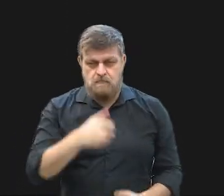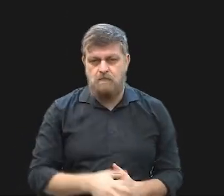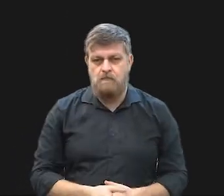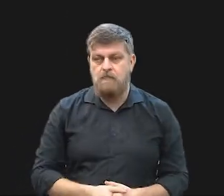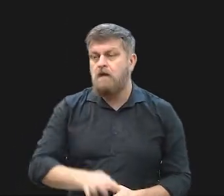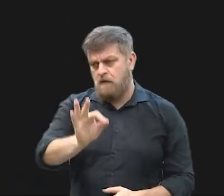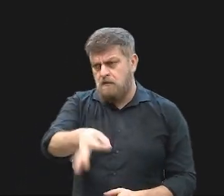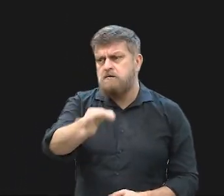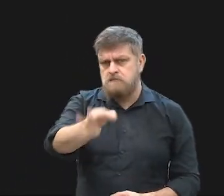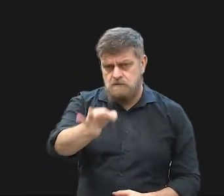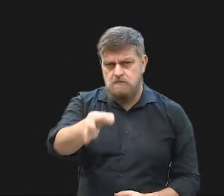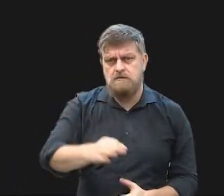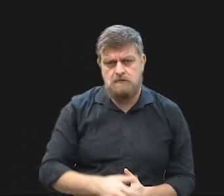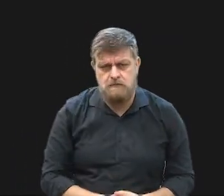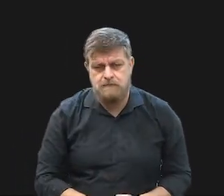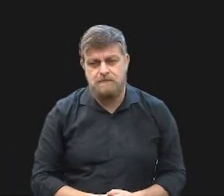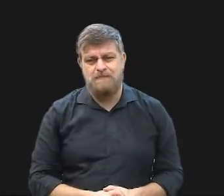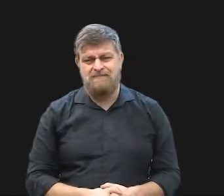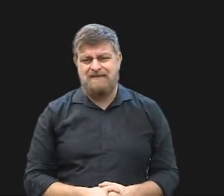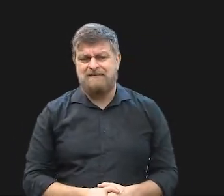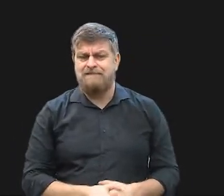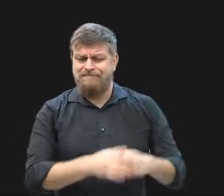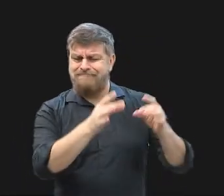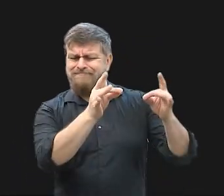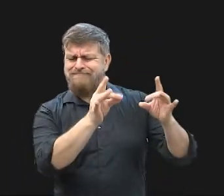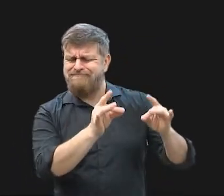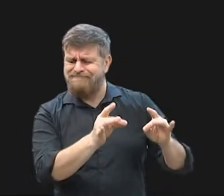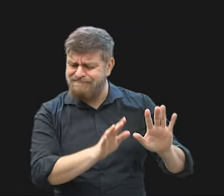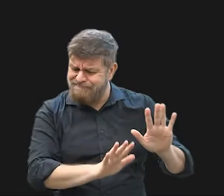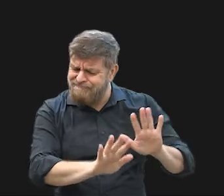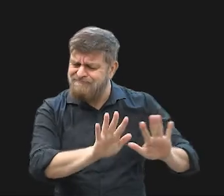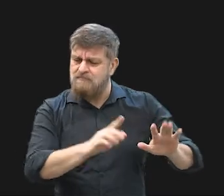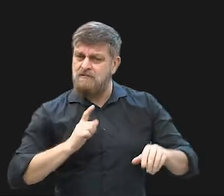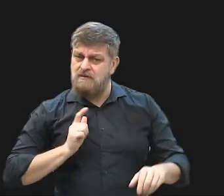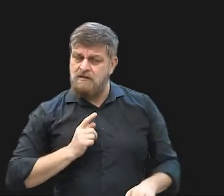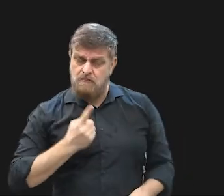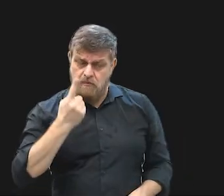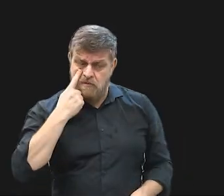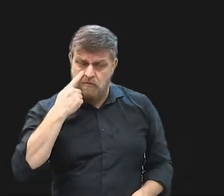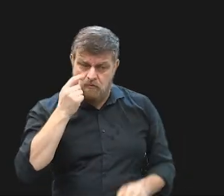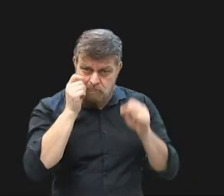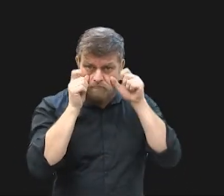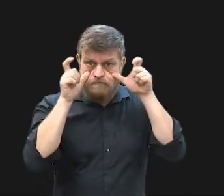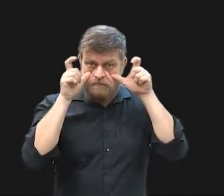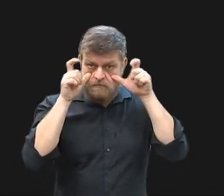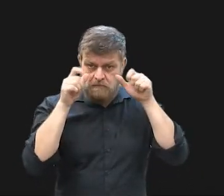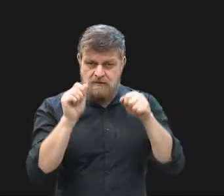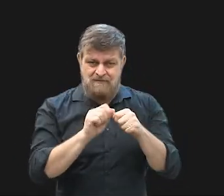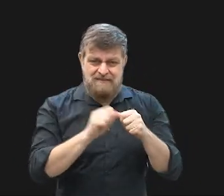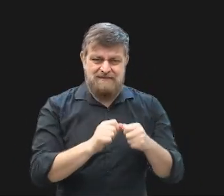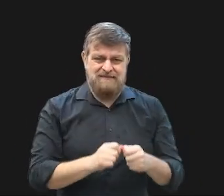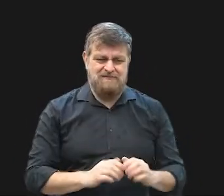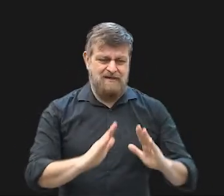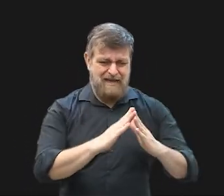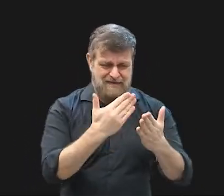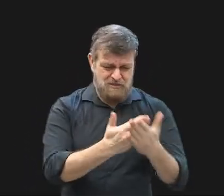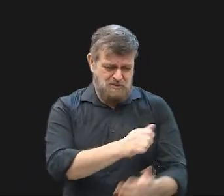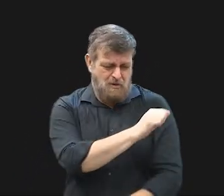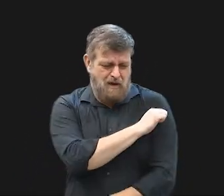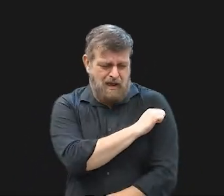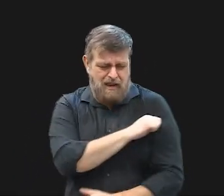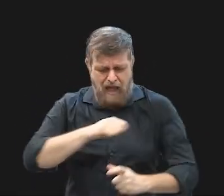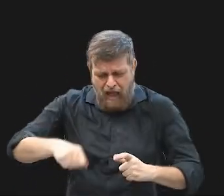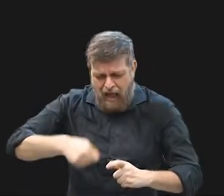Com certeza, é algo bem delicado, que eu já venho fiscalizando isso, transporte, merenda,